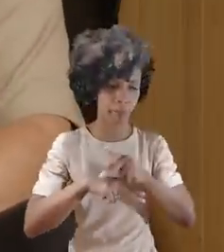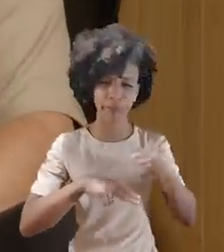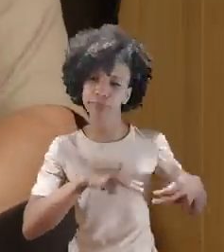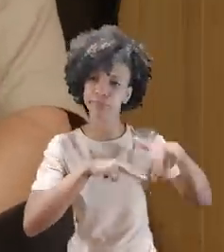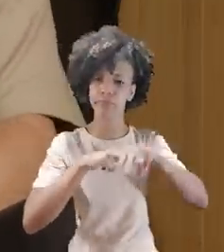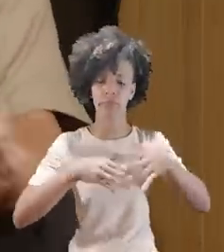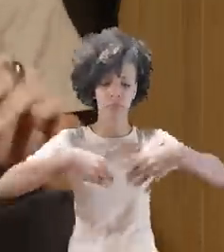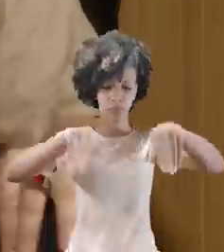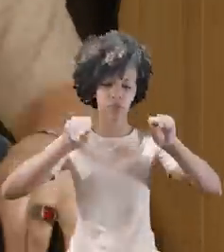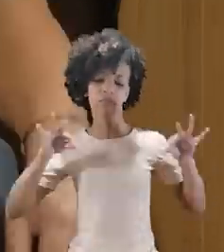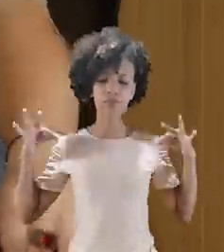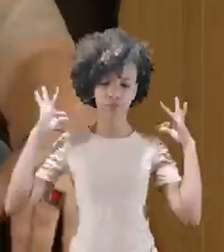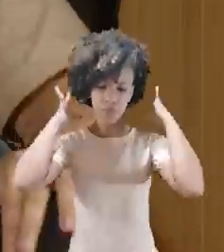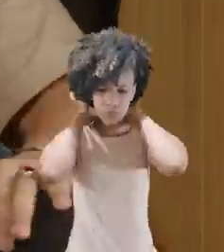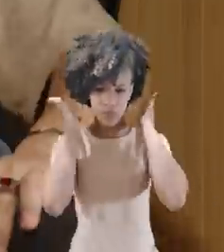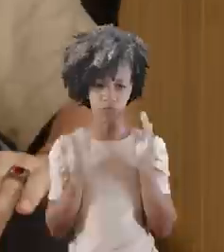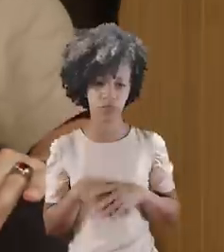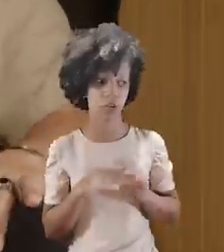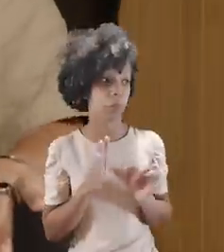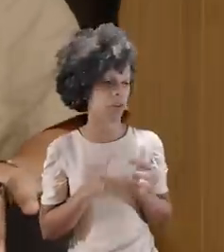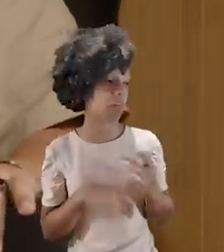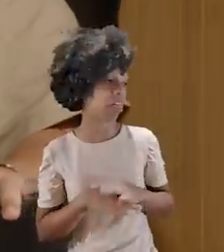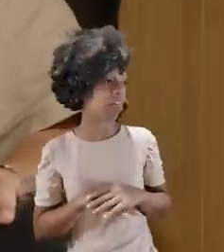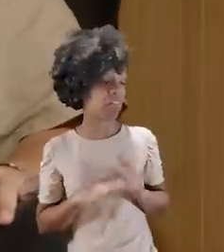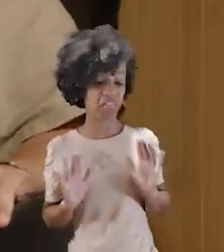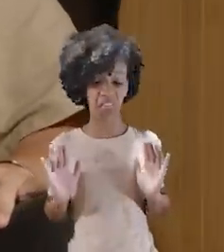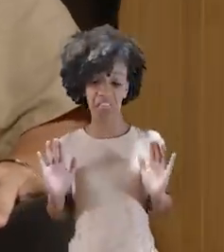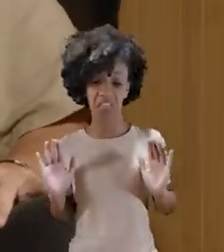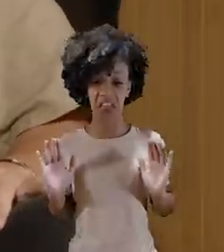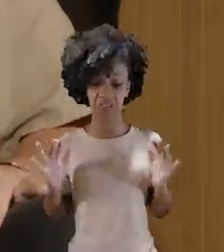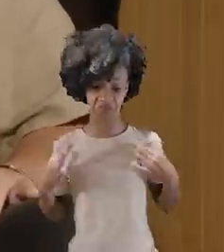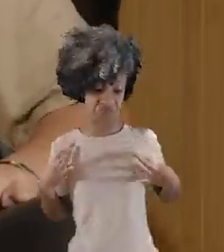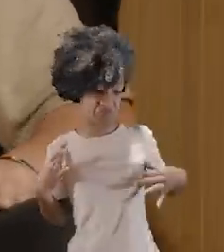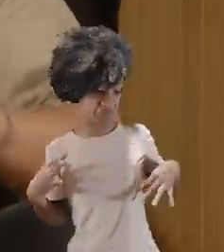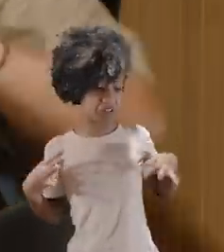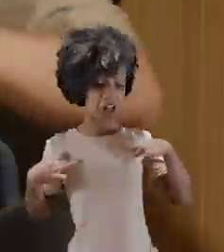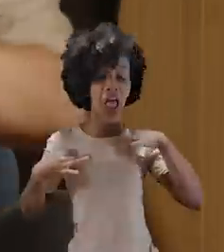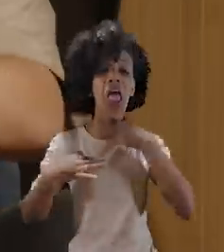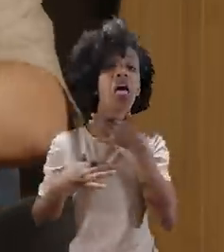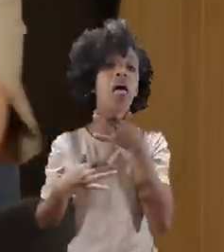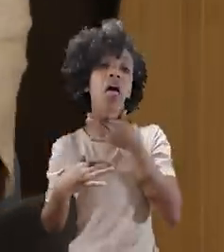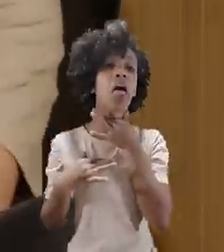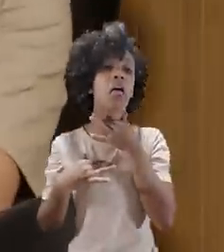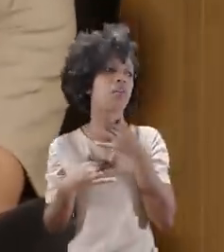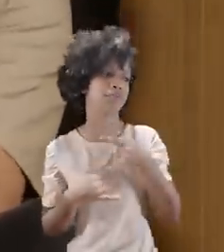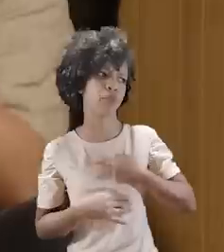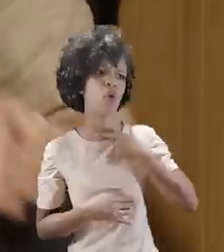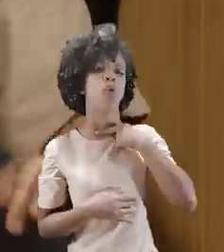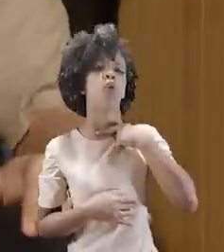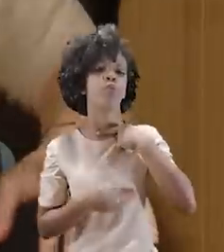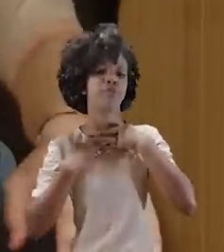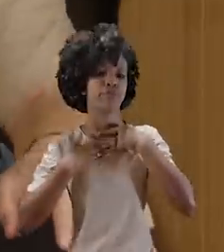cadeira botei a capa tal primeiro já começou a conversar Despertar daqui a pouquinho mais tava com o